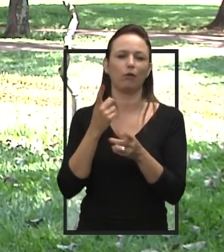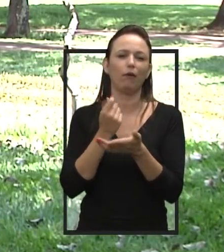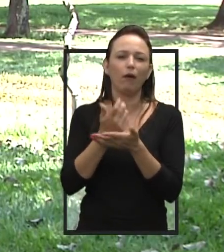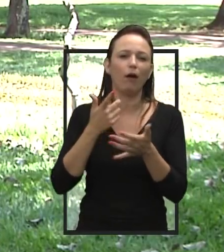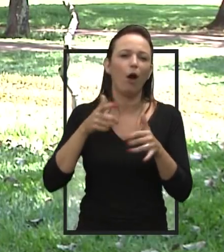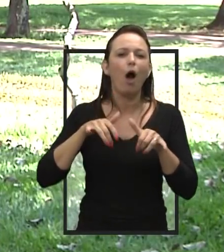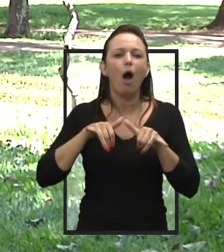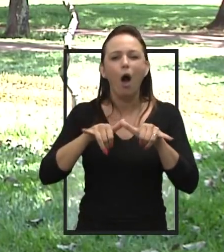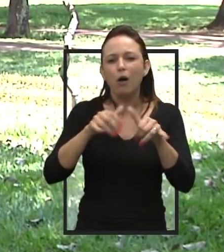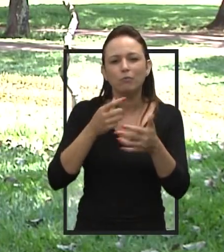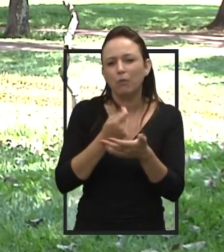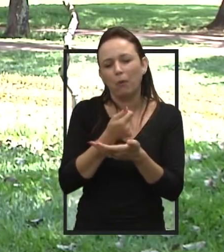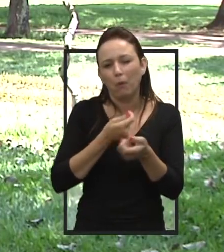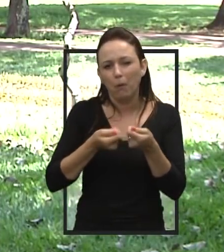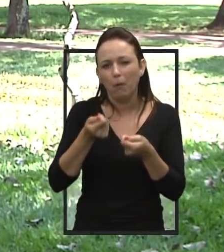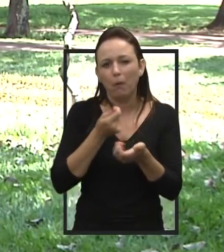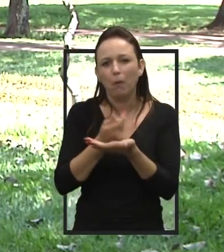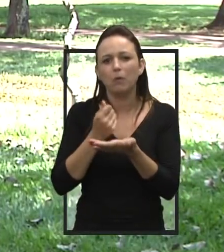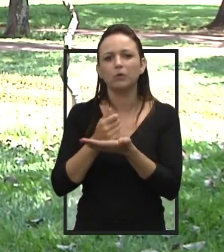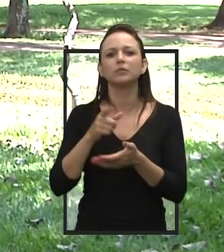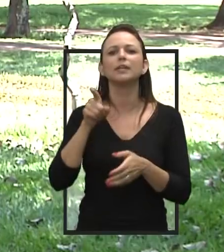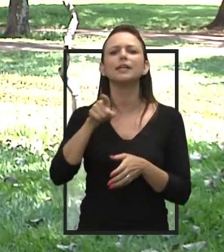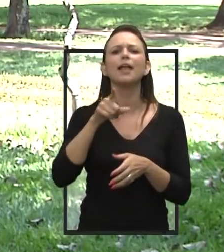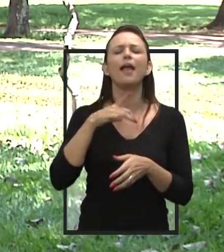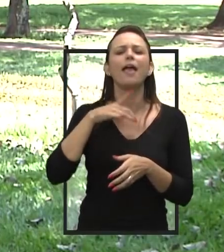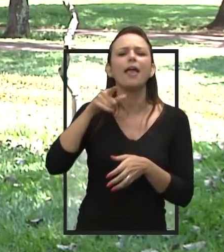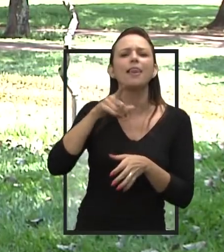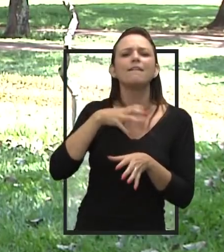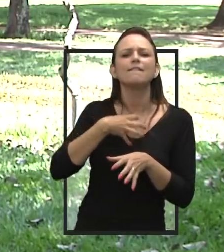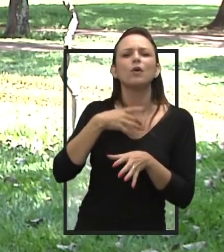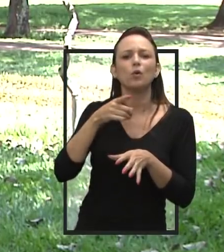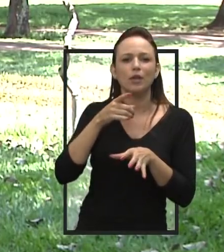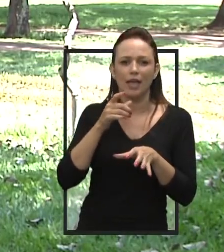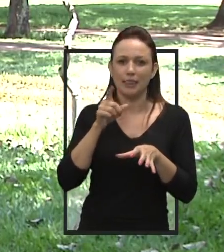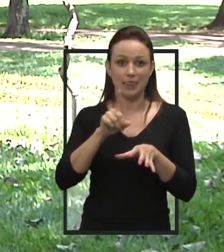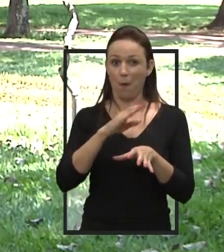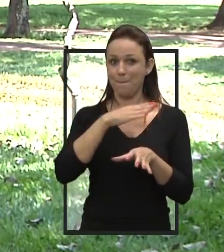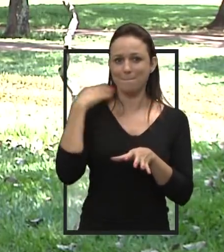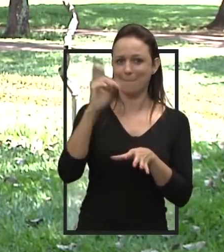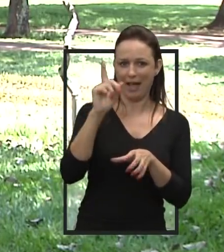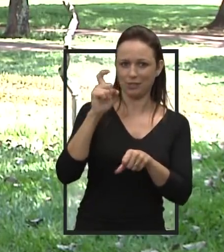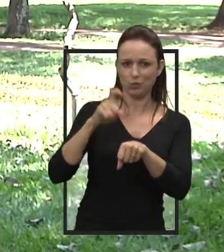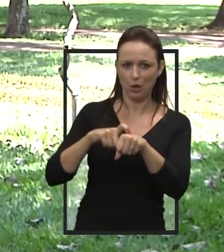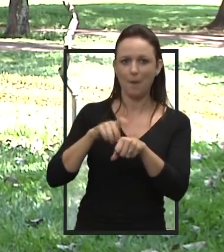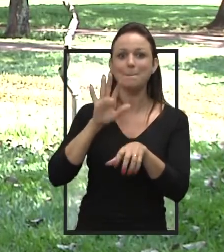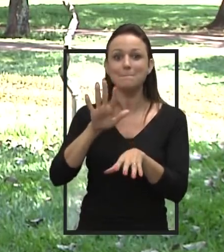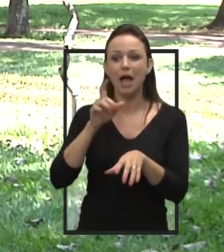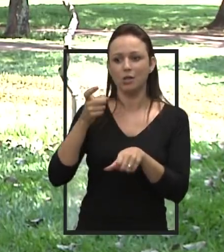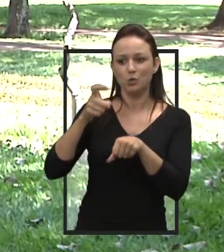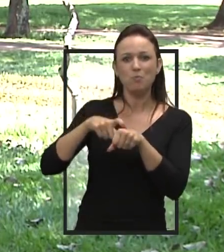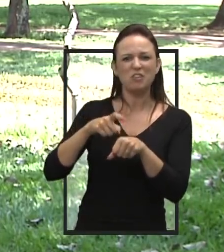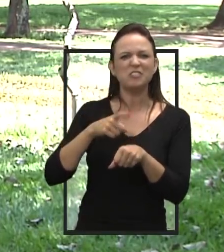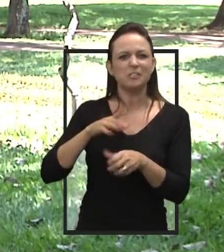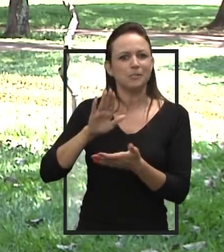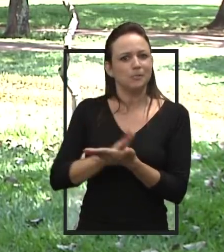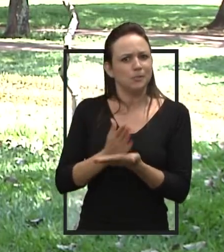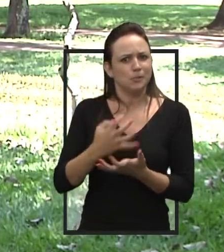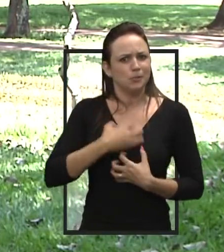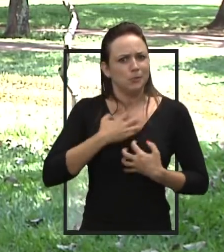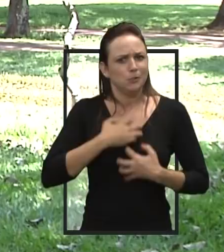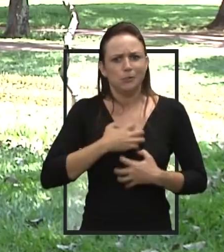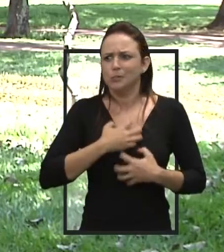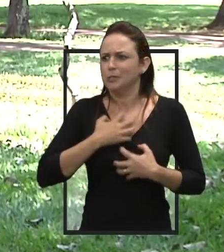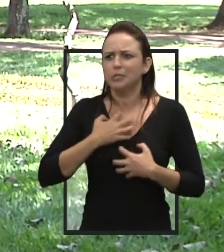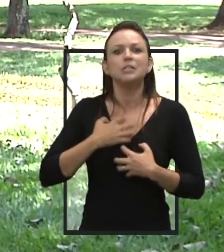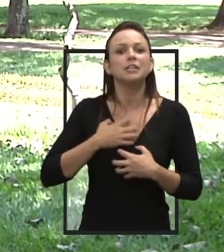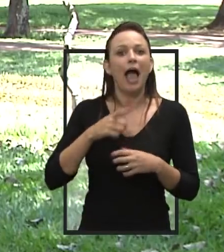atualmente, eles têm o chamado efeito desalojante. Embora não mate o escorpião, ele vai deixar o escorpião irritado. Então ele vai sair